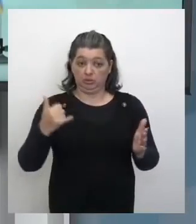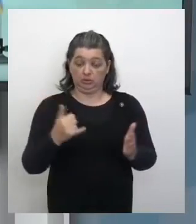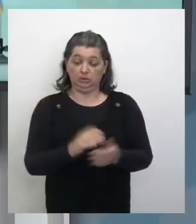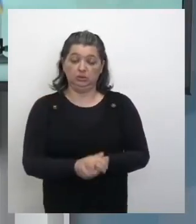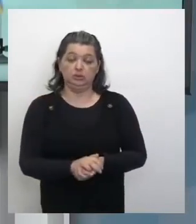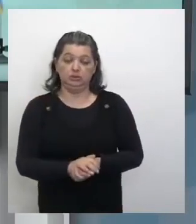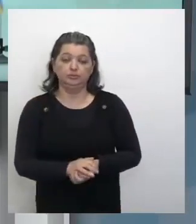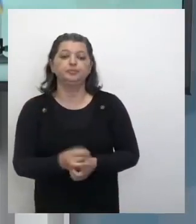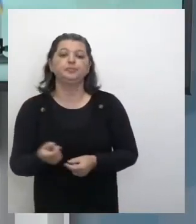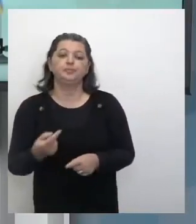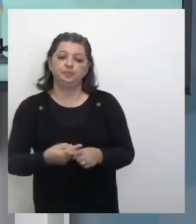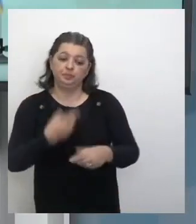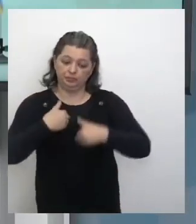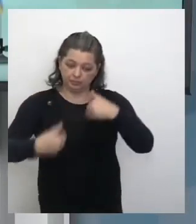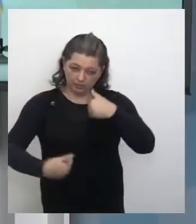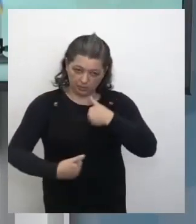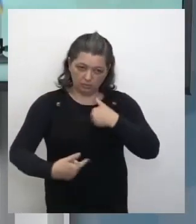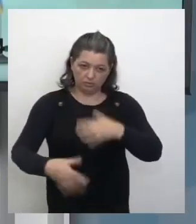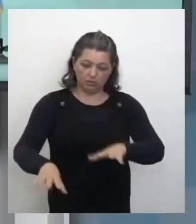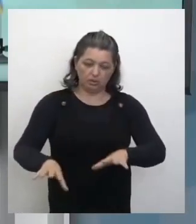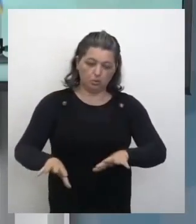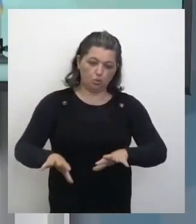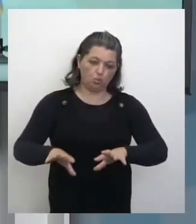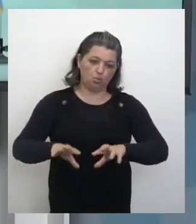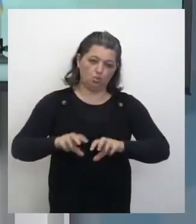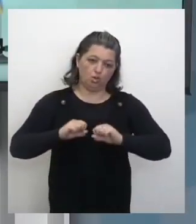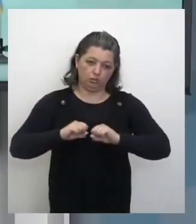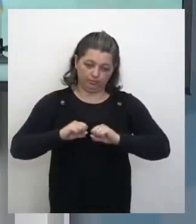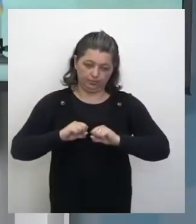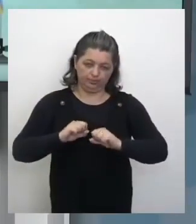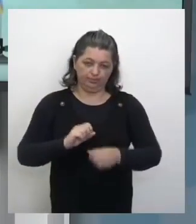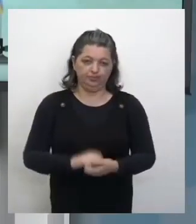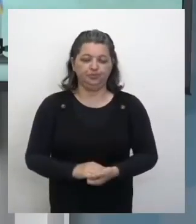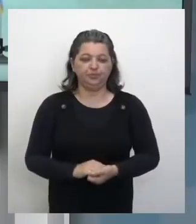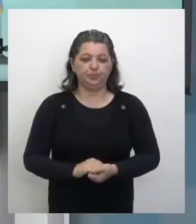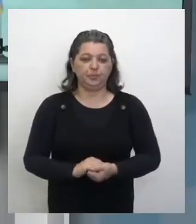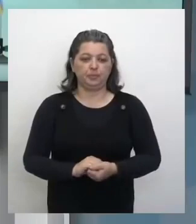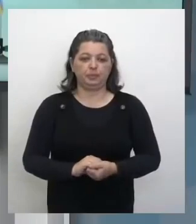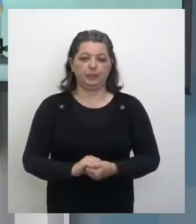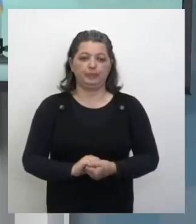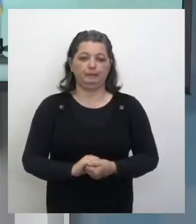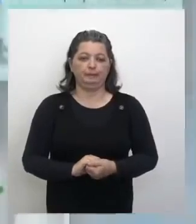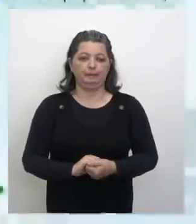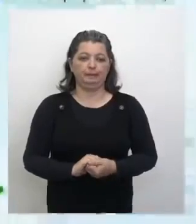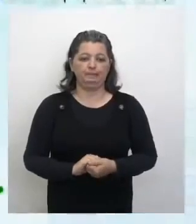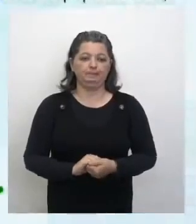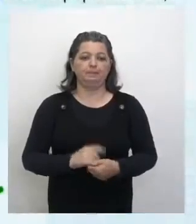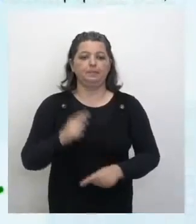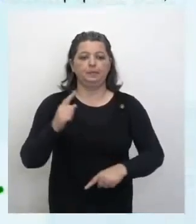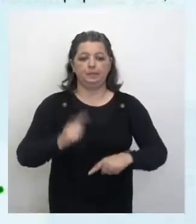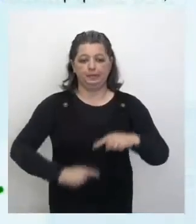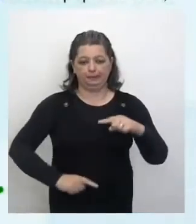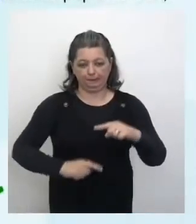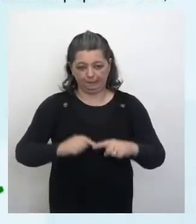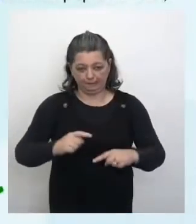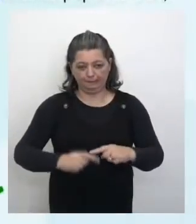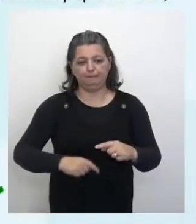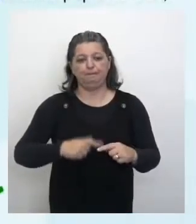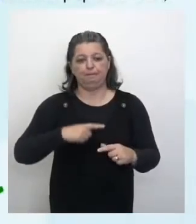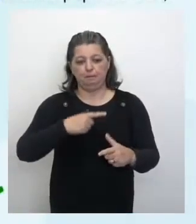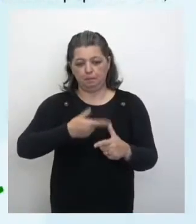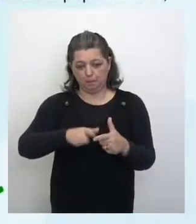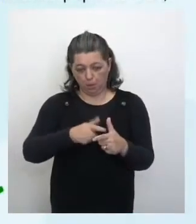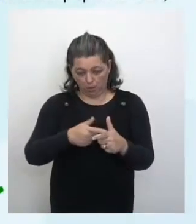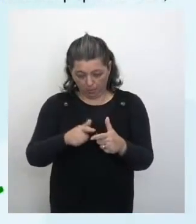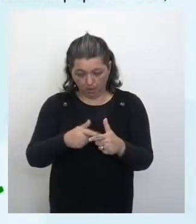já viu que o nosso corpo atrai, né, correntes elétricas. Aparelho com qualquer tipo de problema não deve ser utilizado.